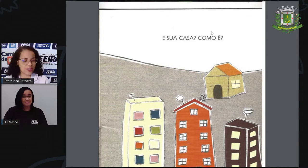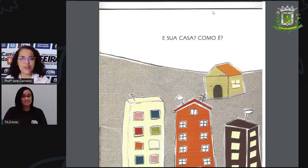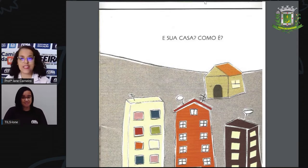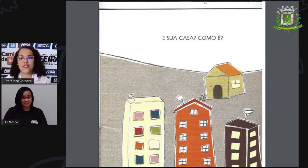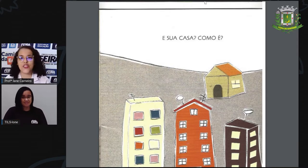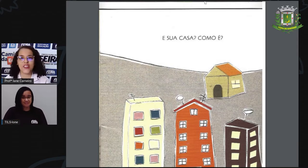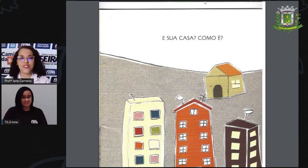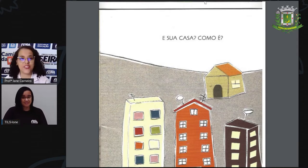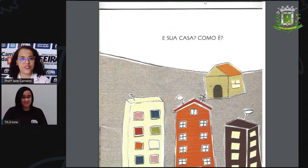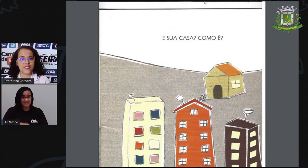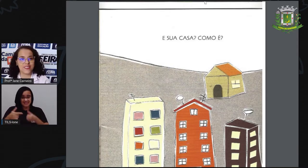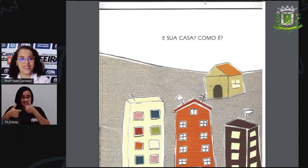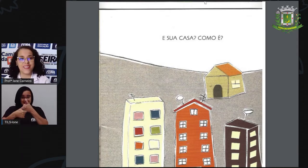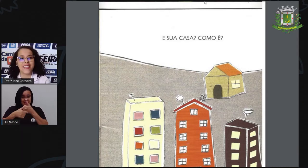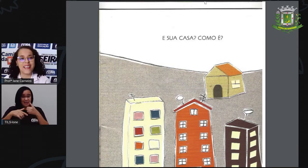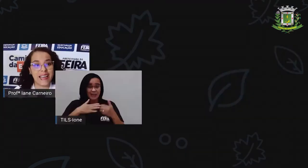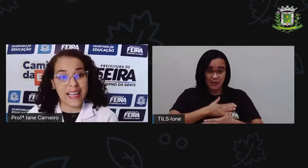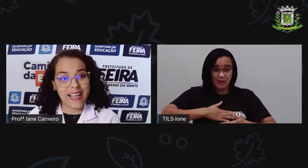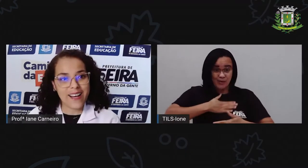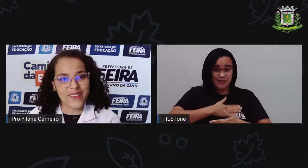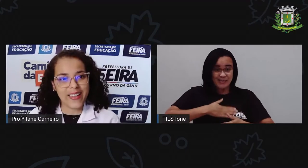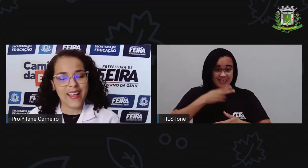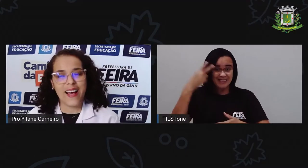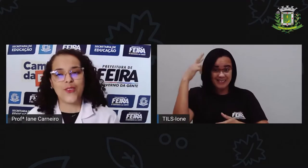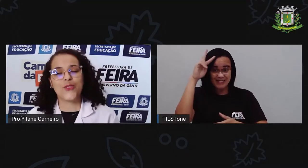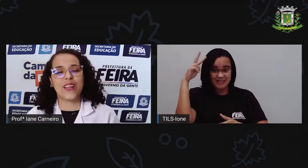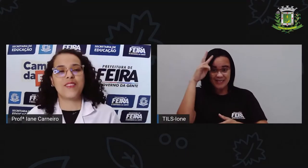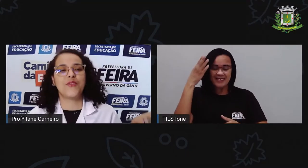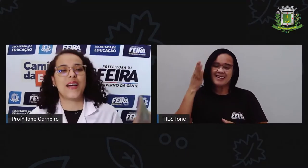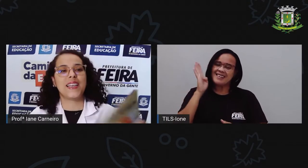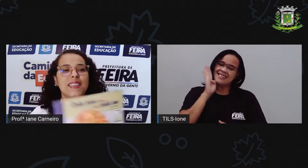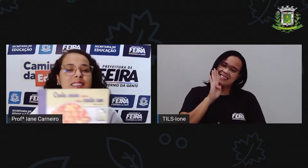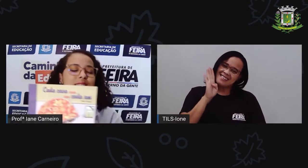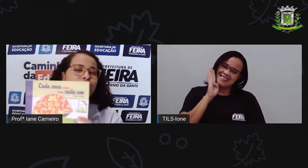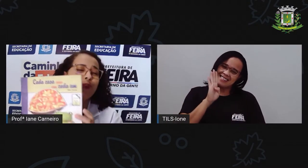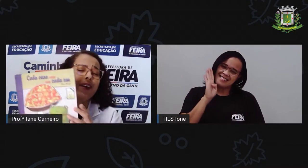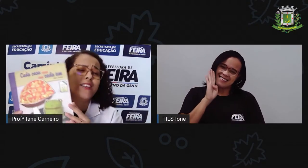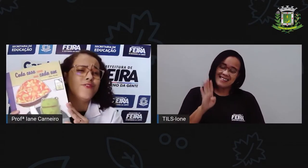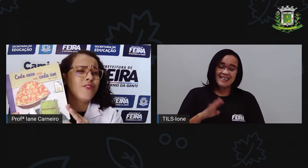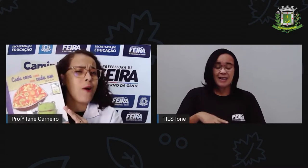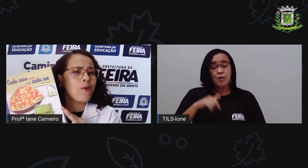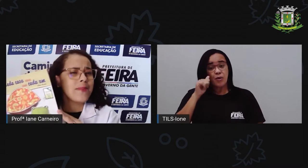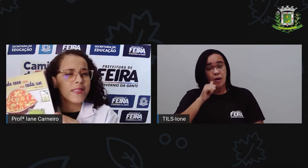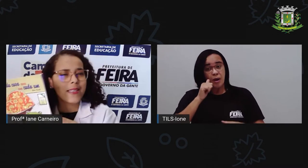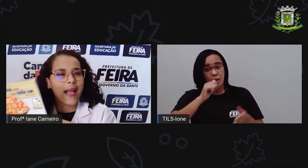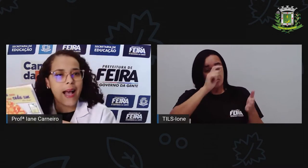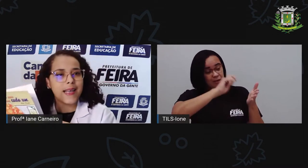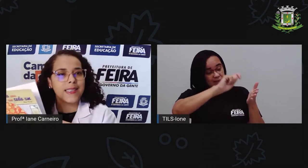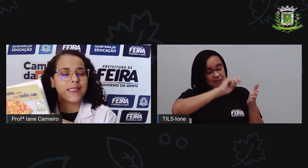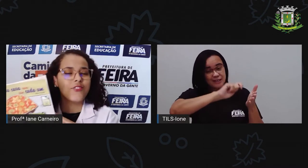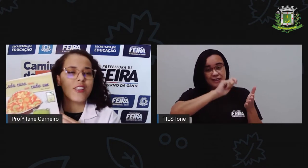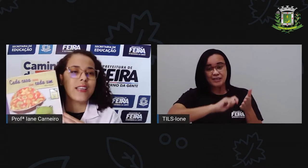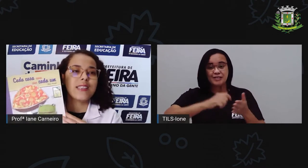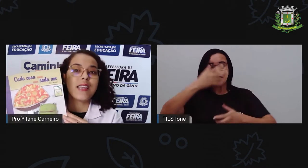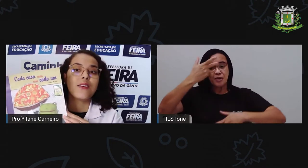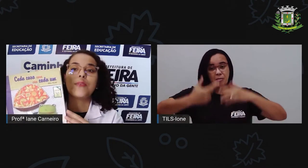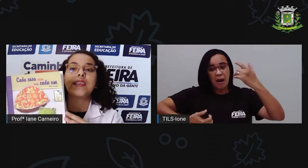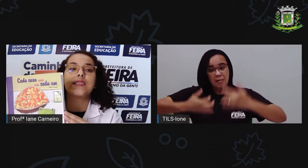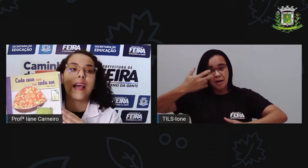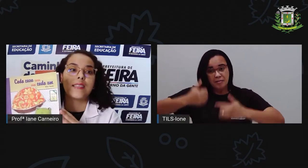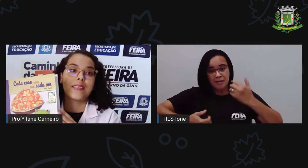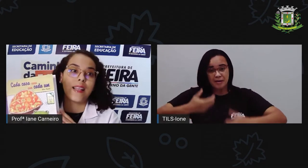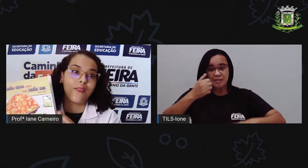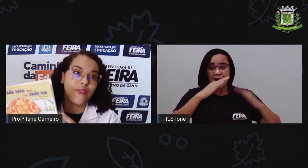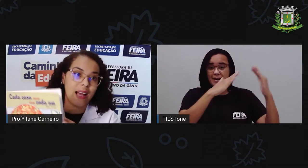Curtiram essa história, gente? Legal, né? A autora vem falando de algumas casas e de que são